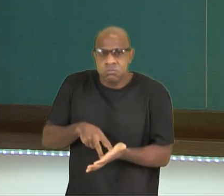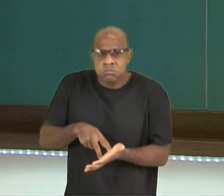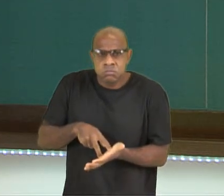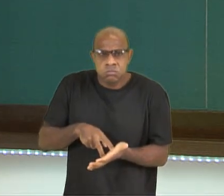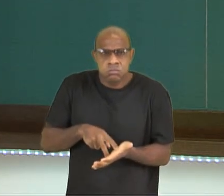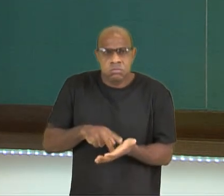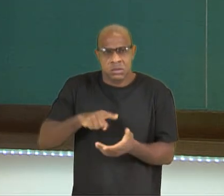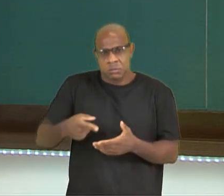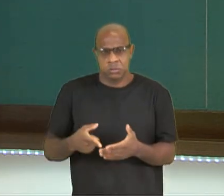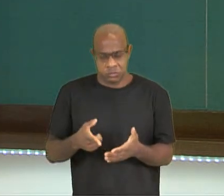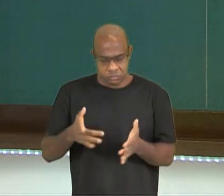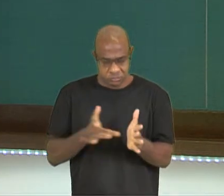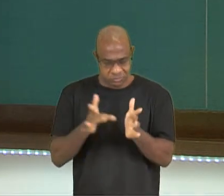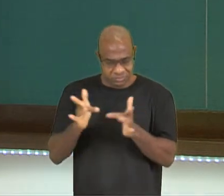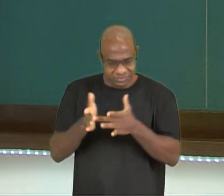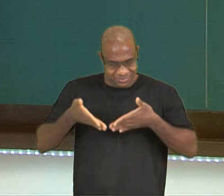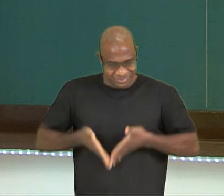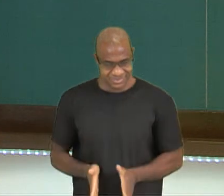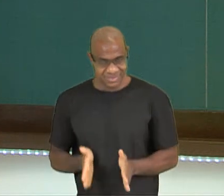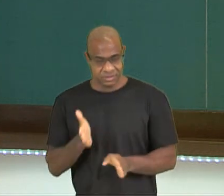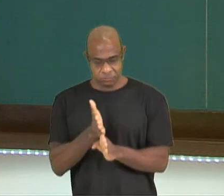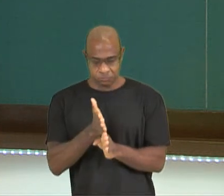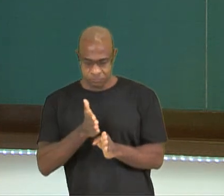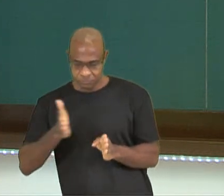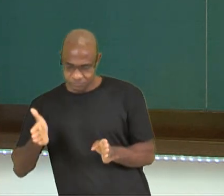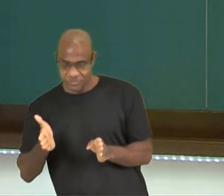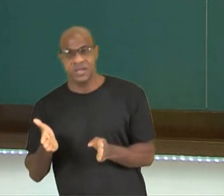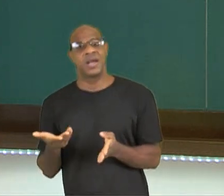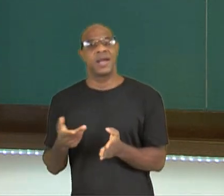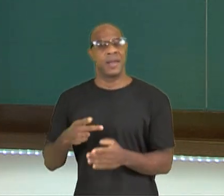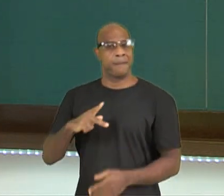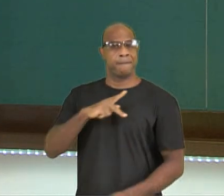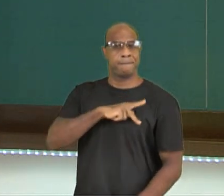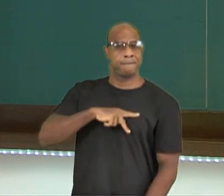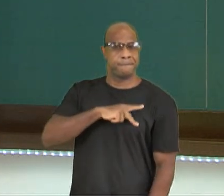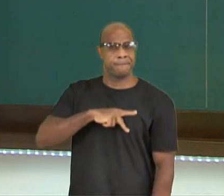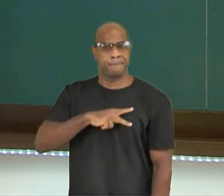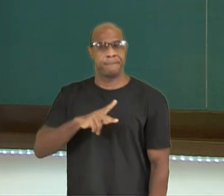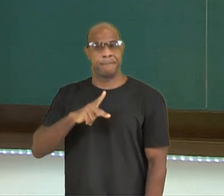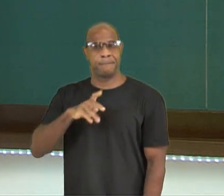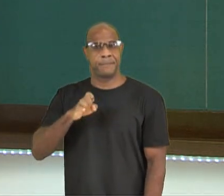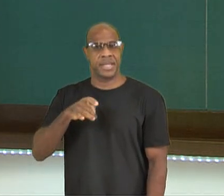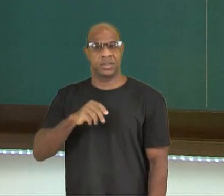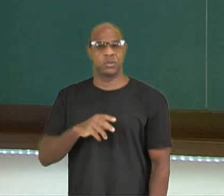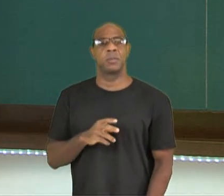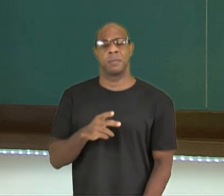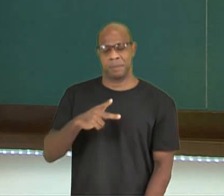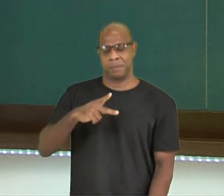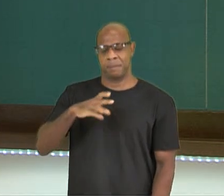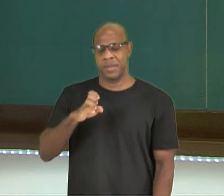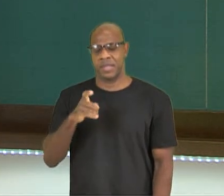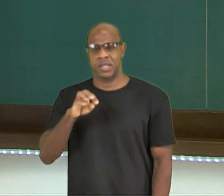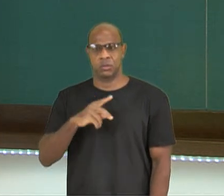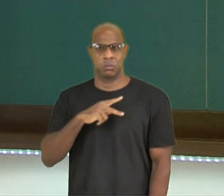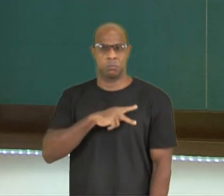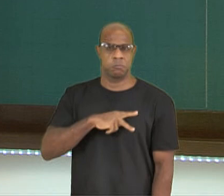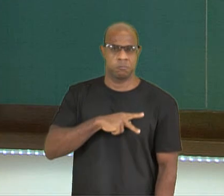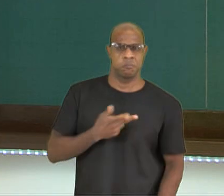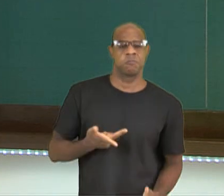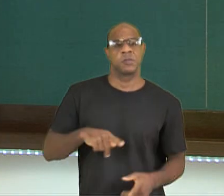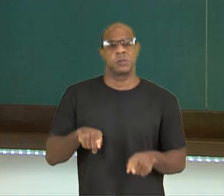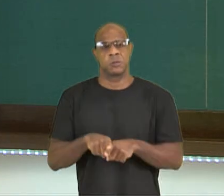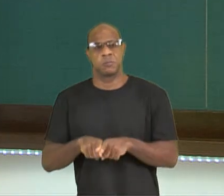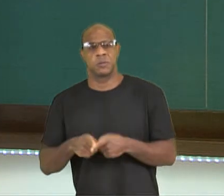de Cristo, com o apóstolo Pedro, que é considerado o primeiro apóstolo. Ele vai se firmando, ela vai se espalhando, se